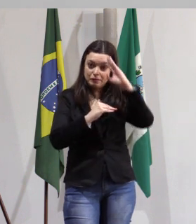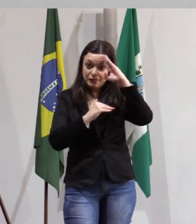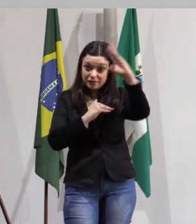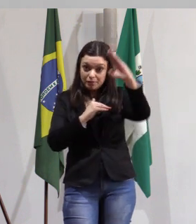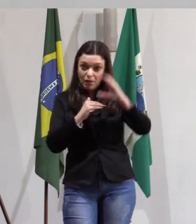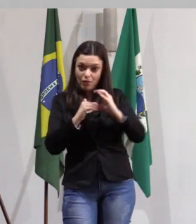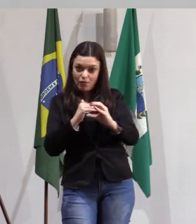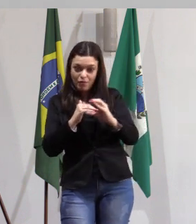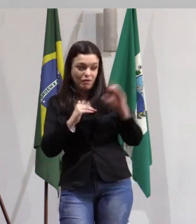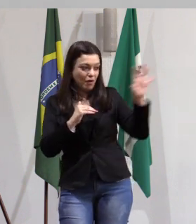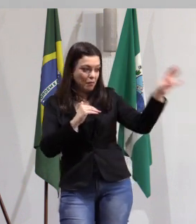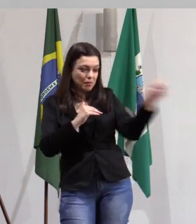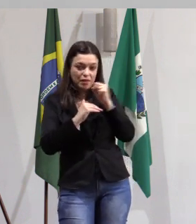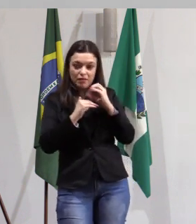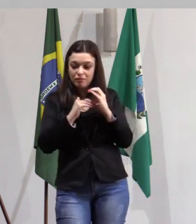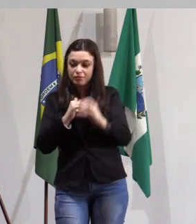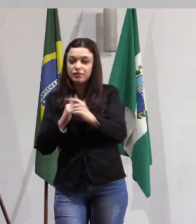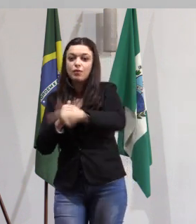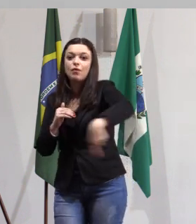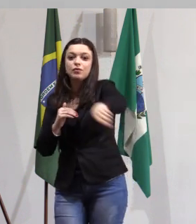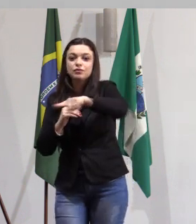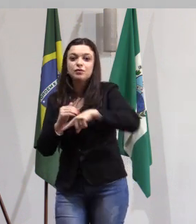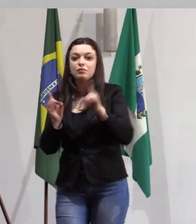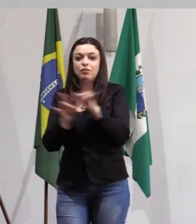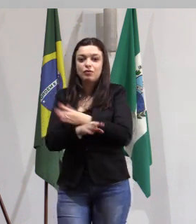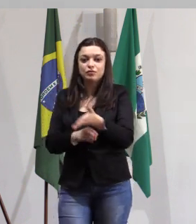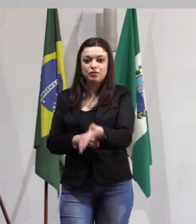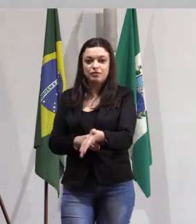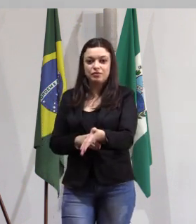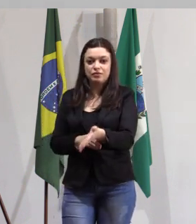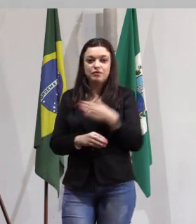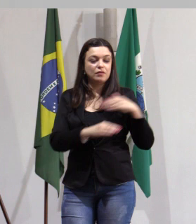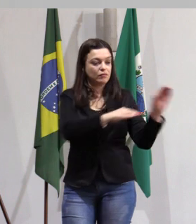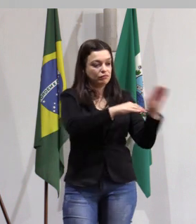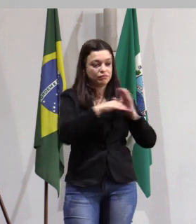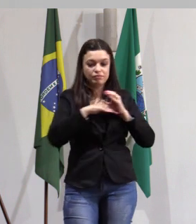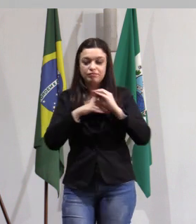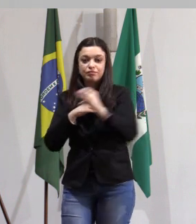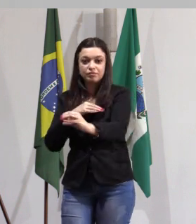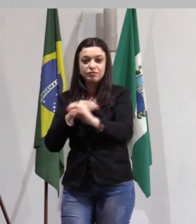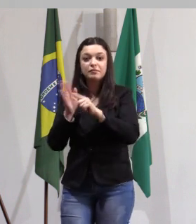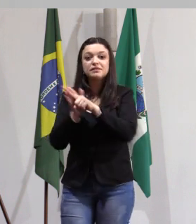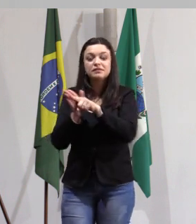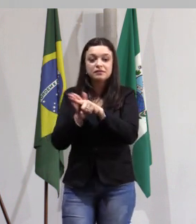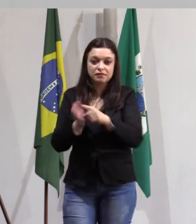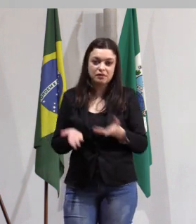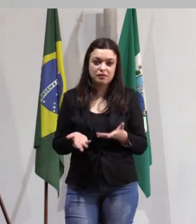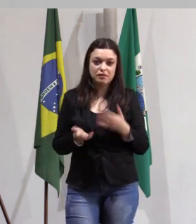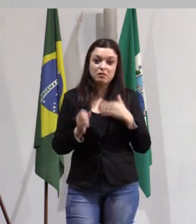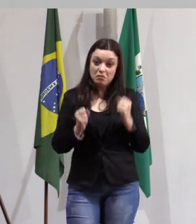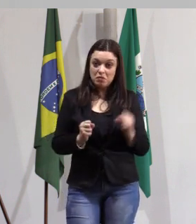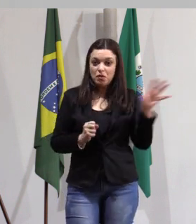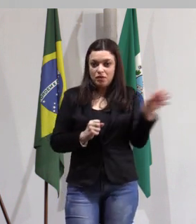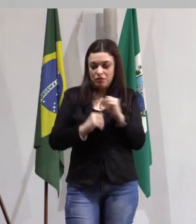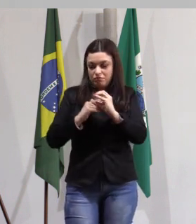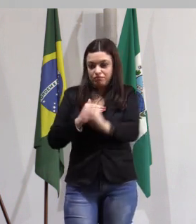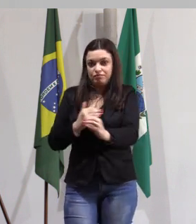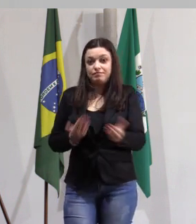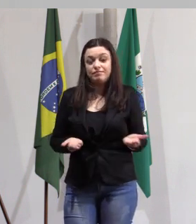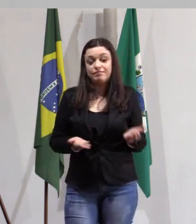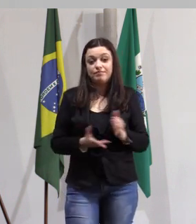finalidades previstas no parágrafo 1º do artigo 1º. Entre essas finalidades está, por exemplo, a pesquisa.